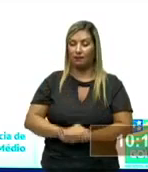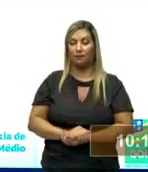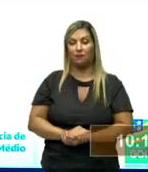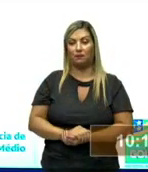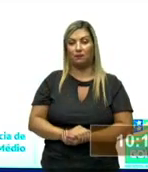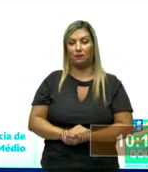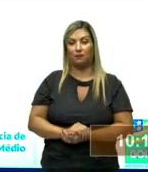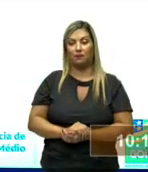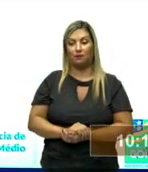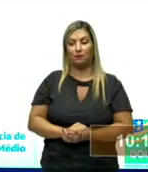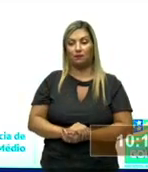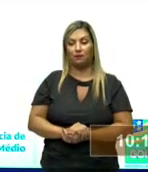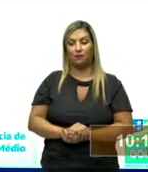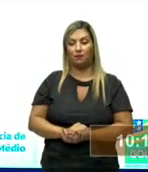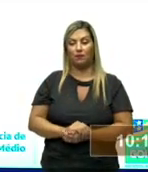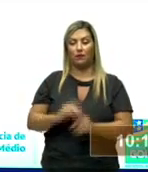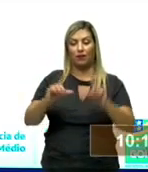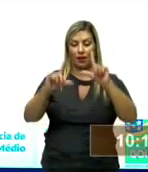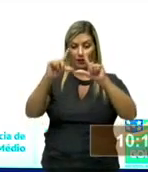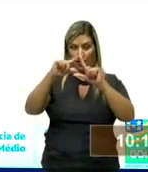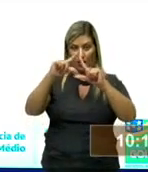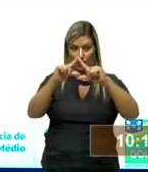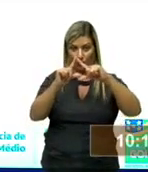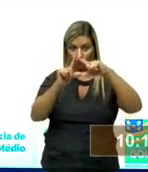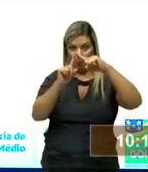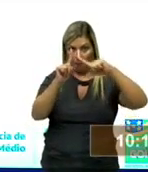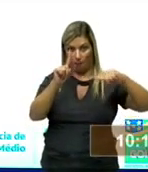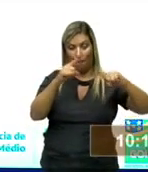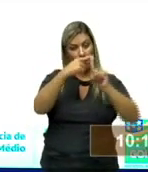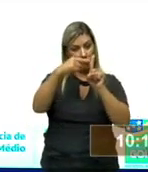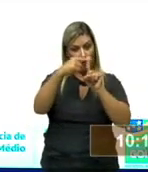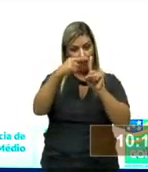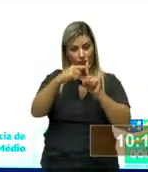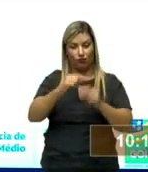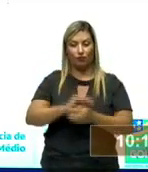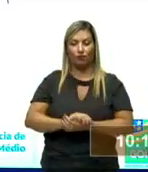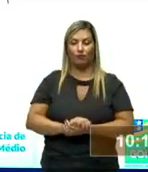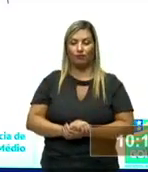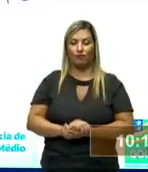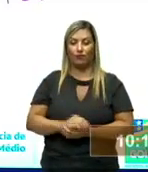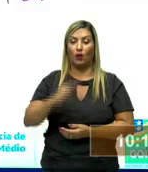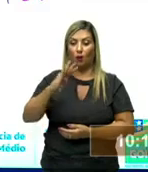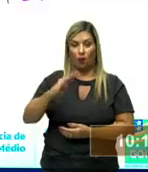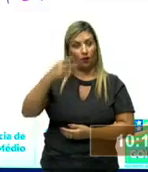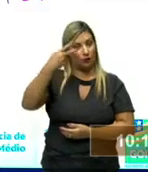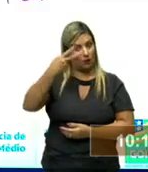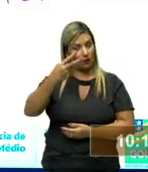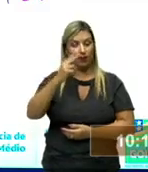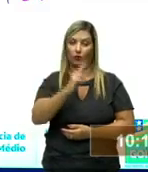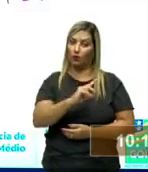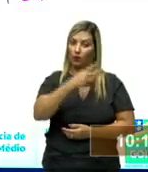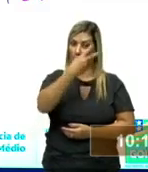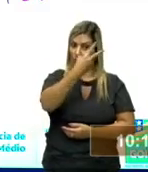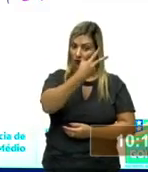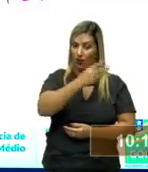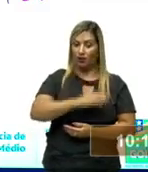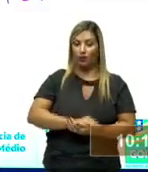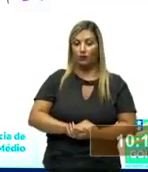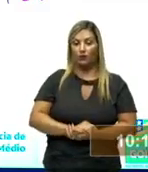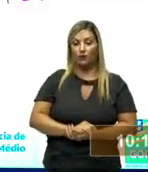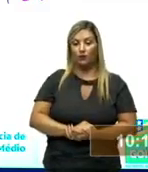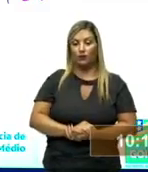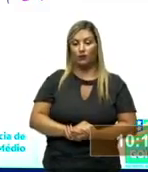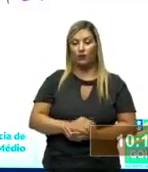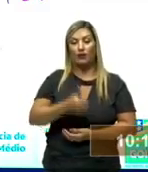assim ó aqui virou um triângulo retângulo a ficar 4 ao quadrado = 2 ao quadrado mais ao quadrado para ficar